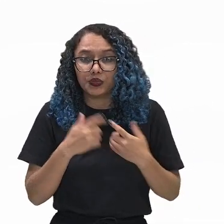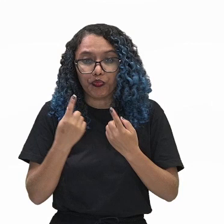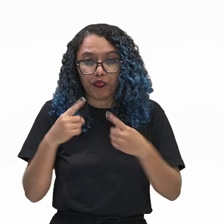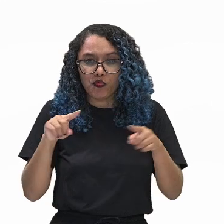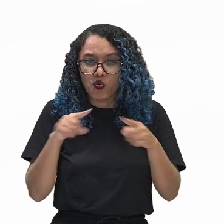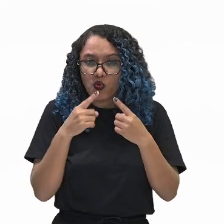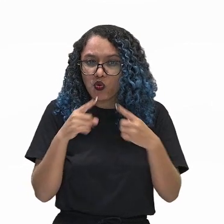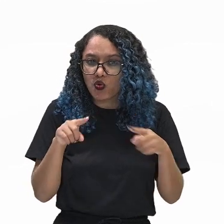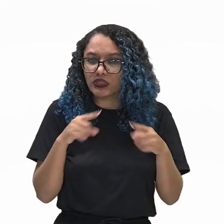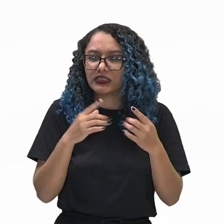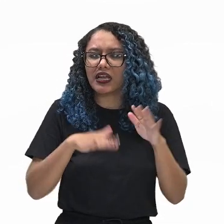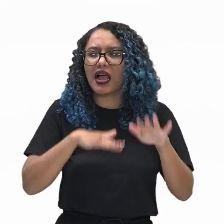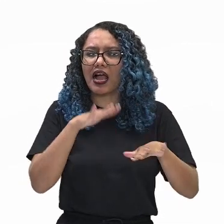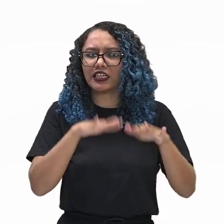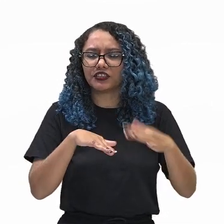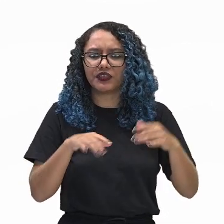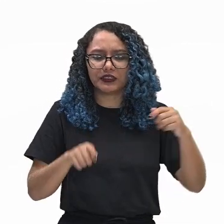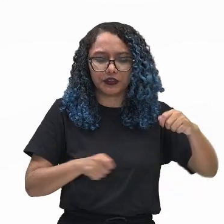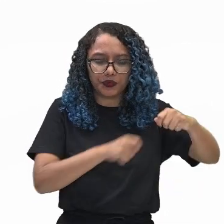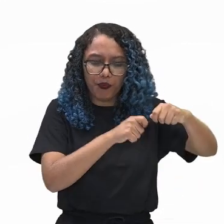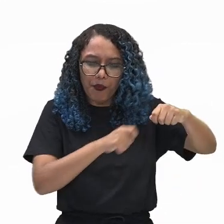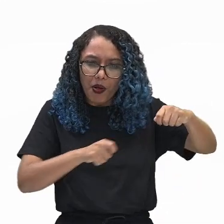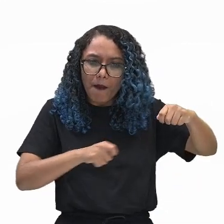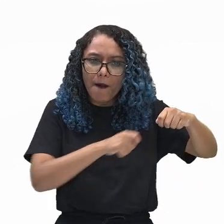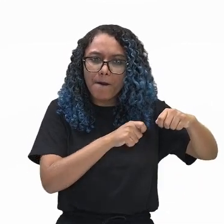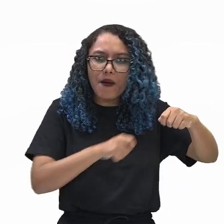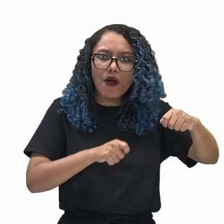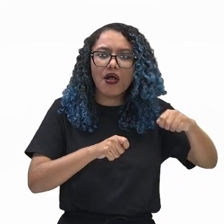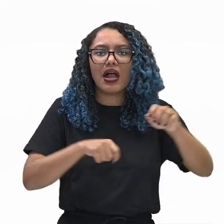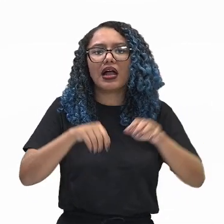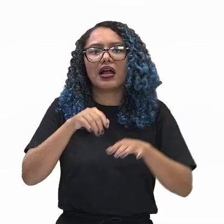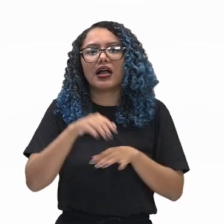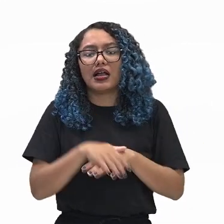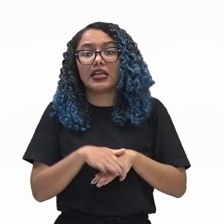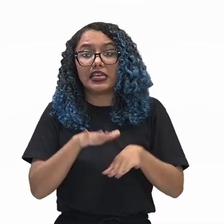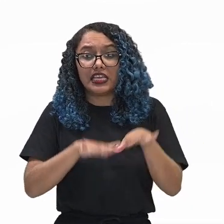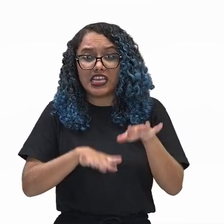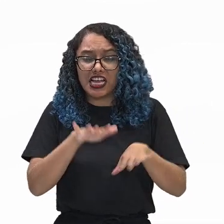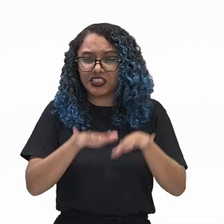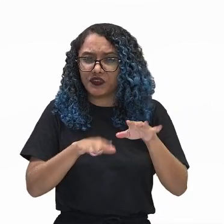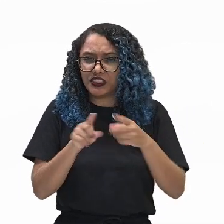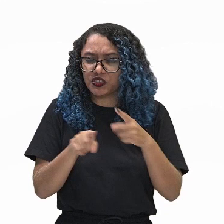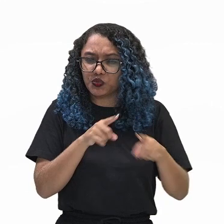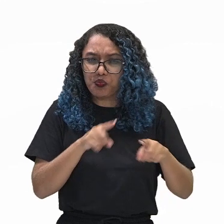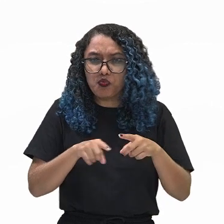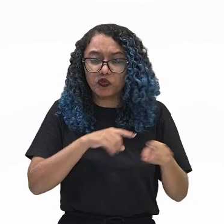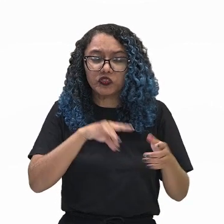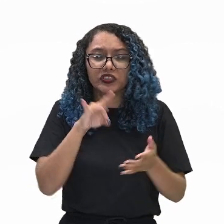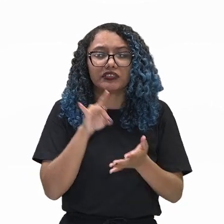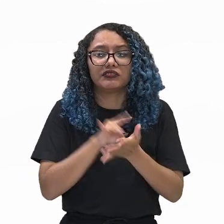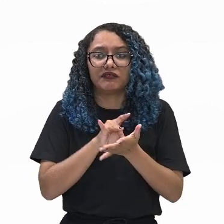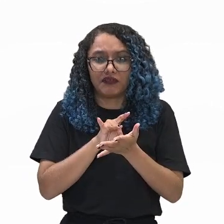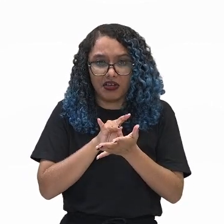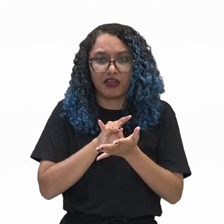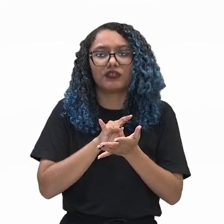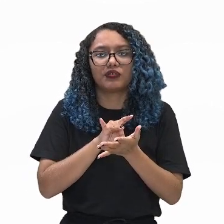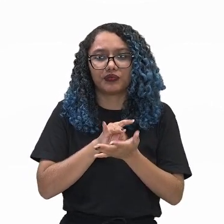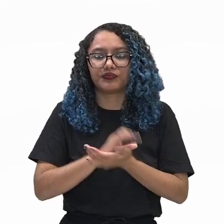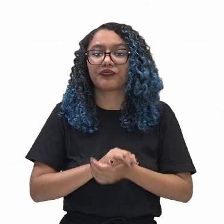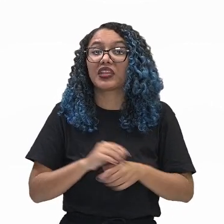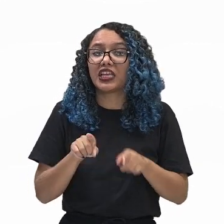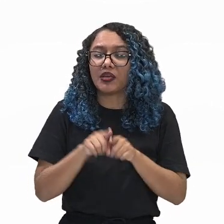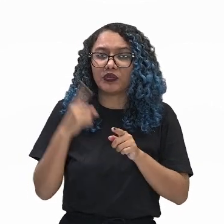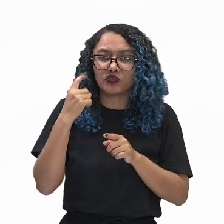sonora, ora em violoncelo, dissonante, ora em música pura, e